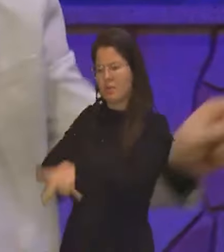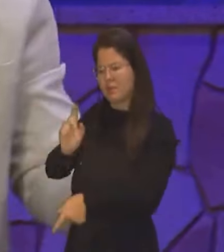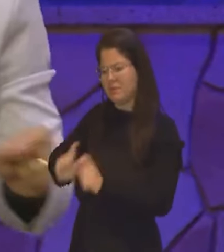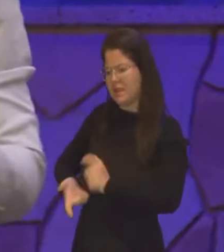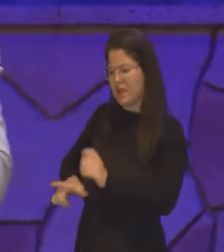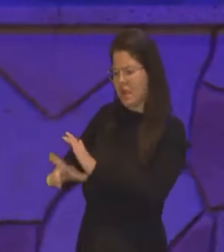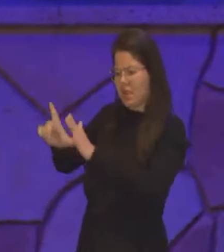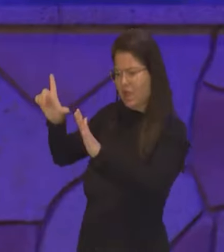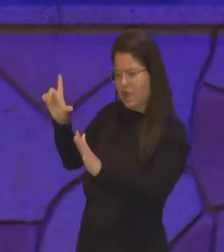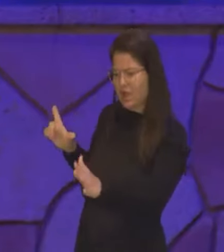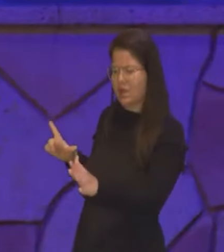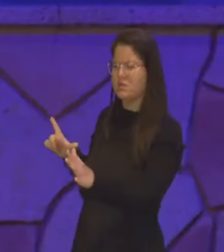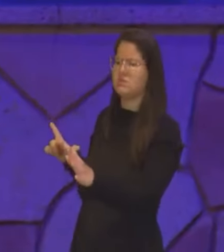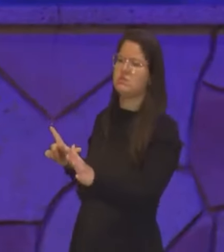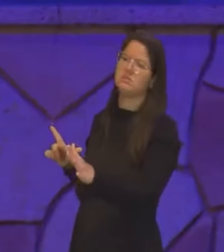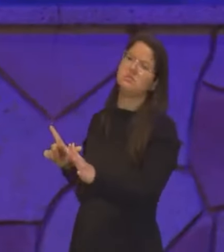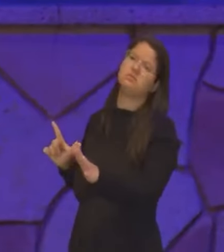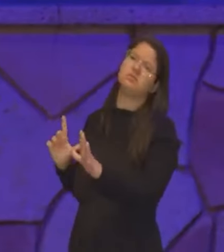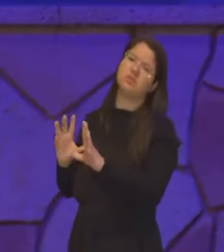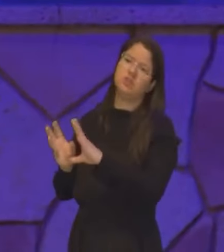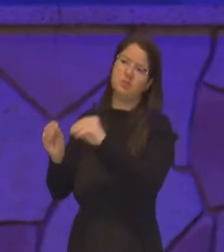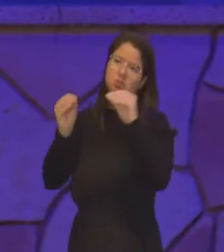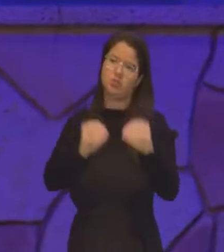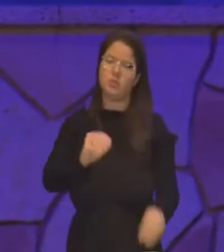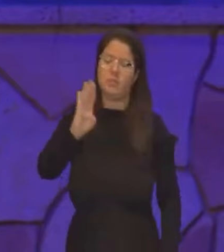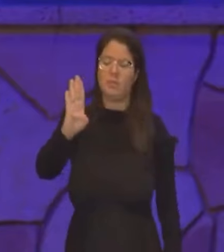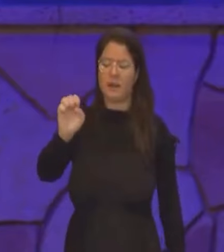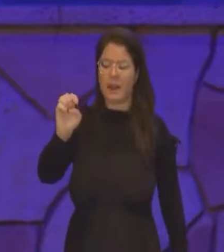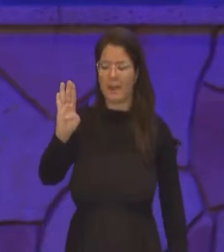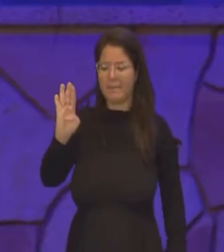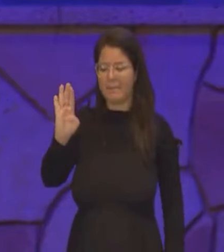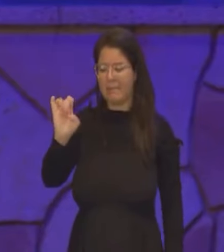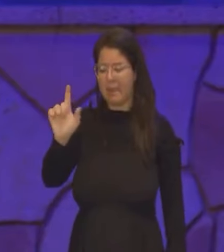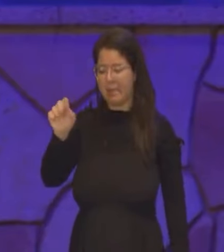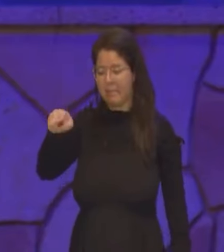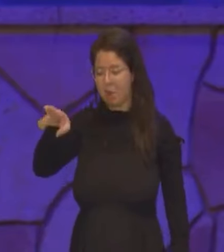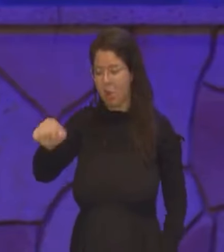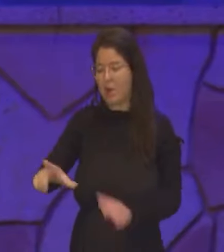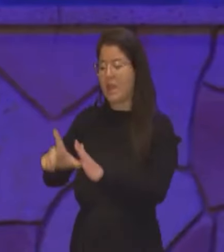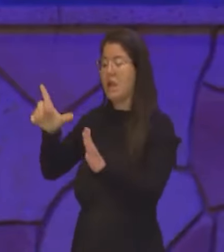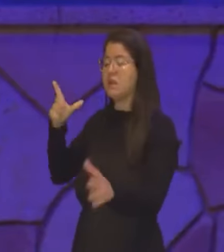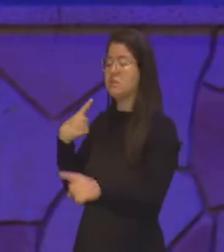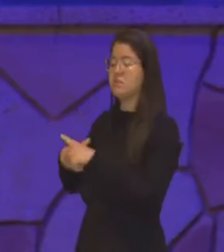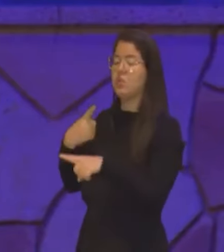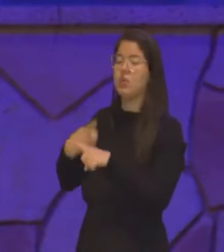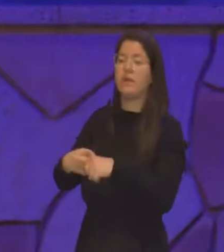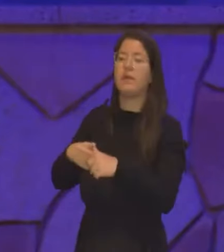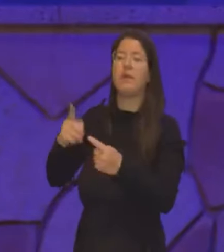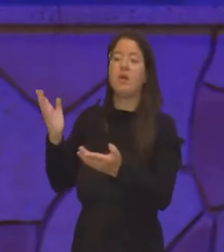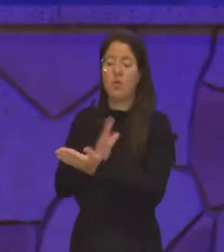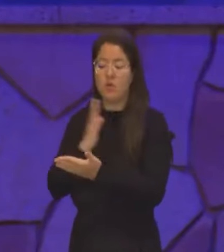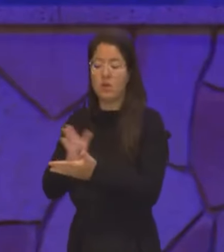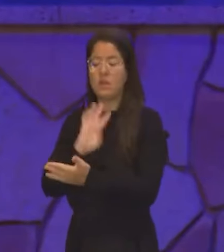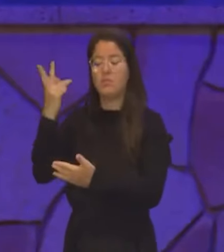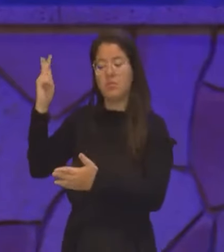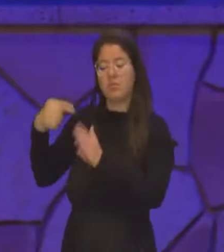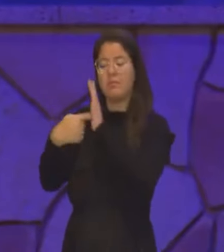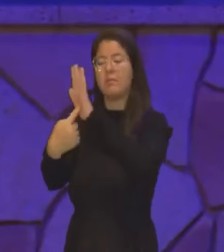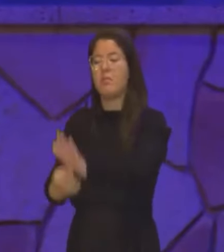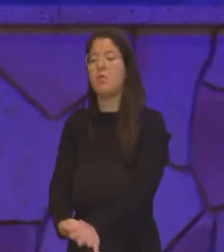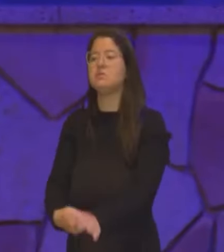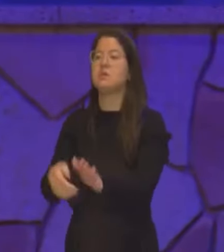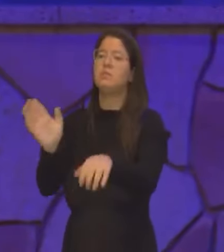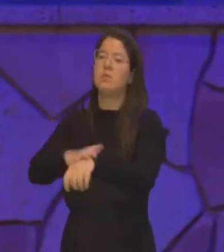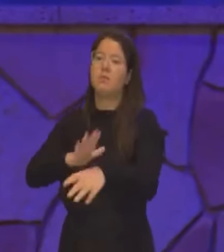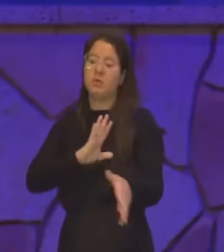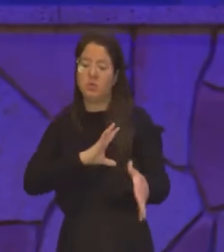antes do exílio da Babilônia e depois do exílio, porque o registro histórico nos mostra que após o exílio da